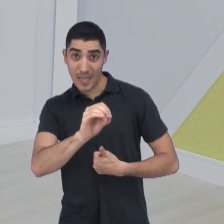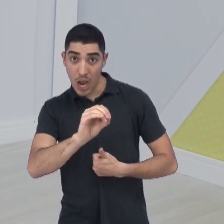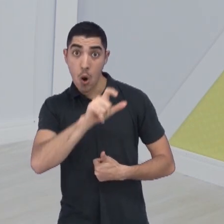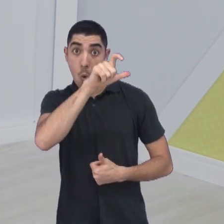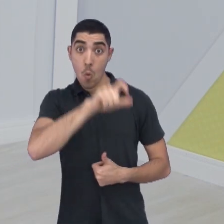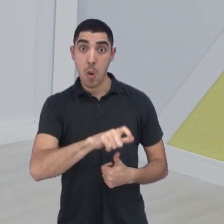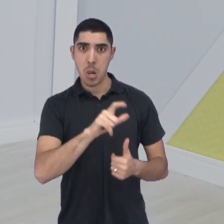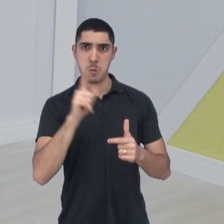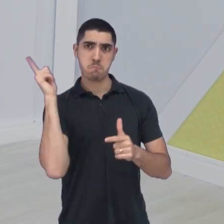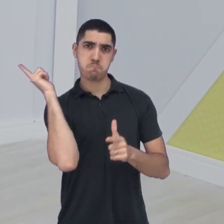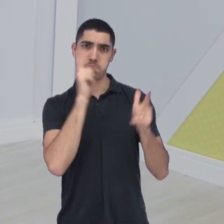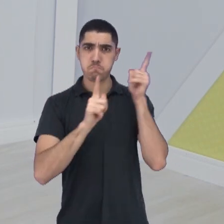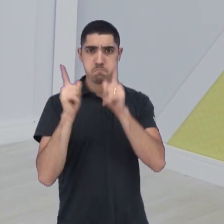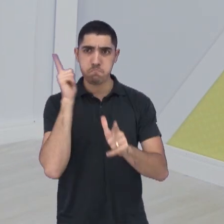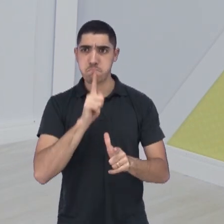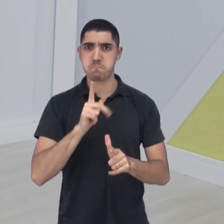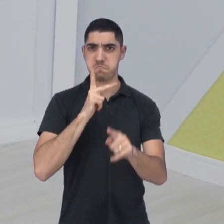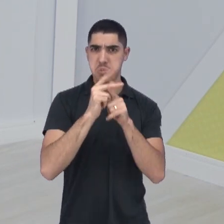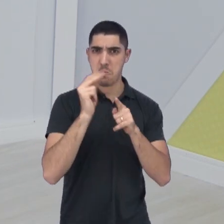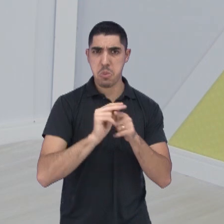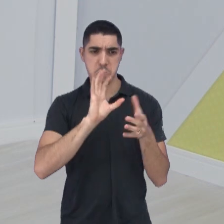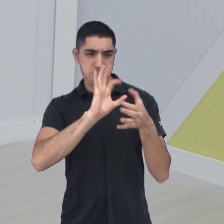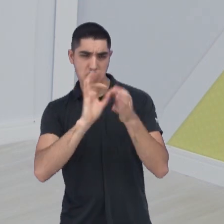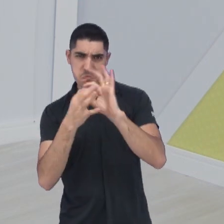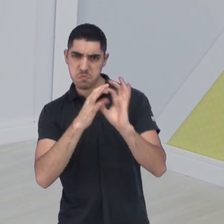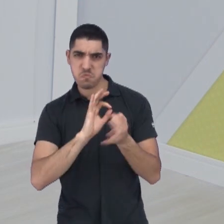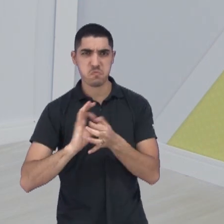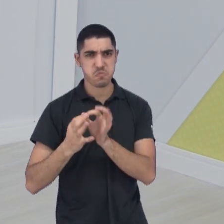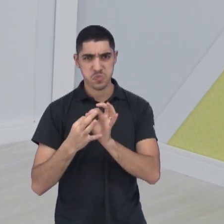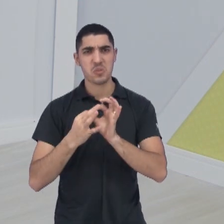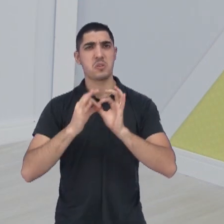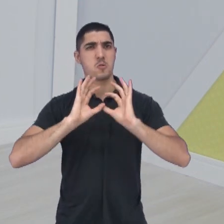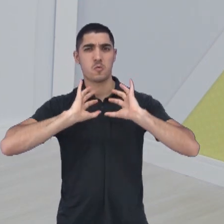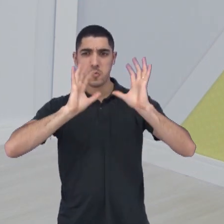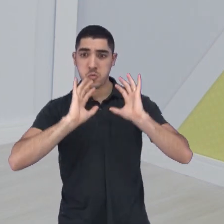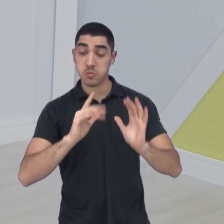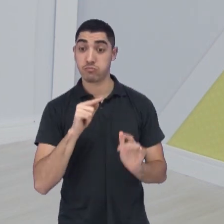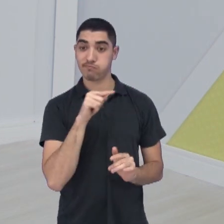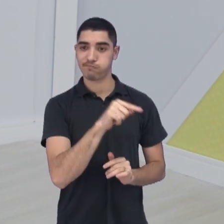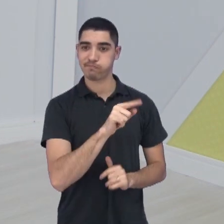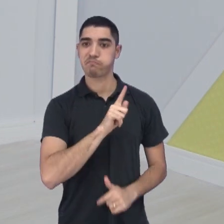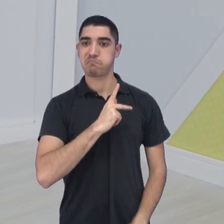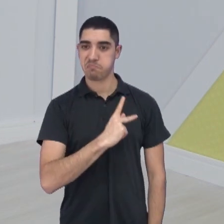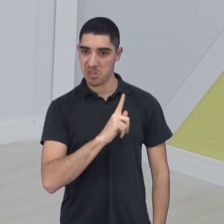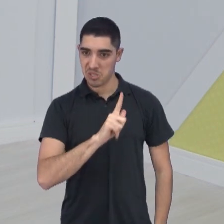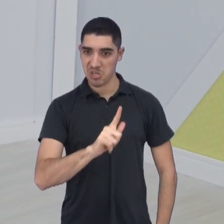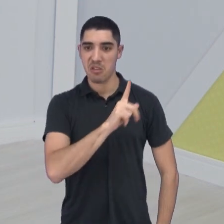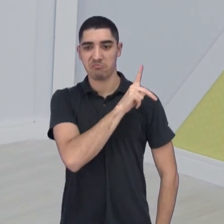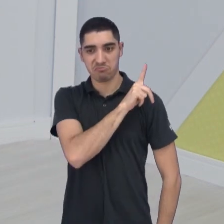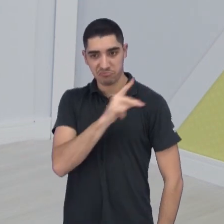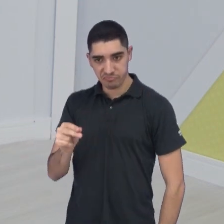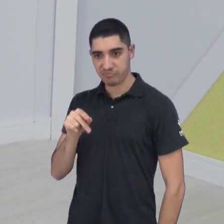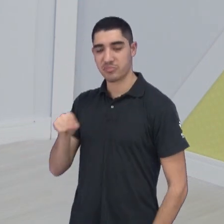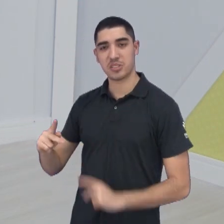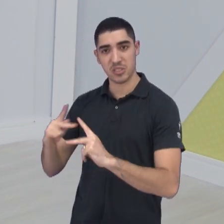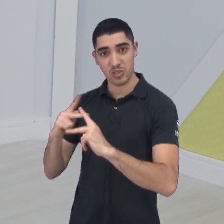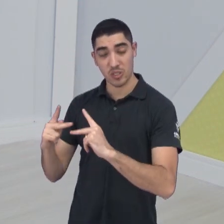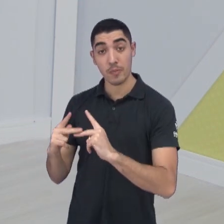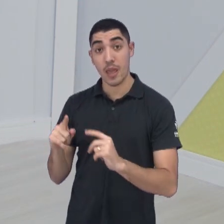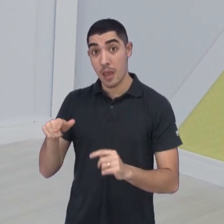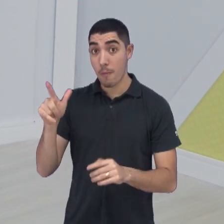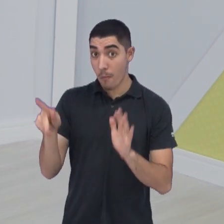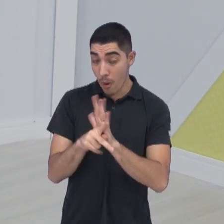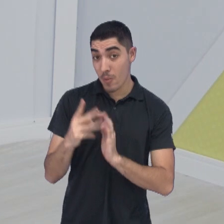prata em Pequim 2008 e também em Londres 2012, acabou levando a melhor em partida que só foi decidida